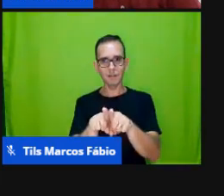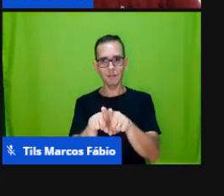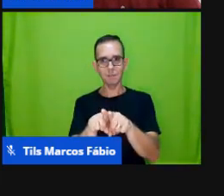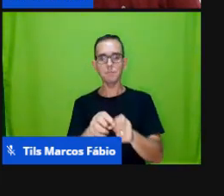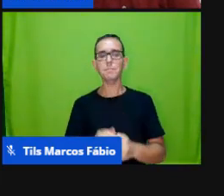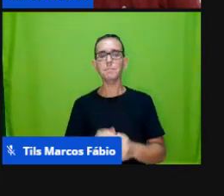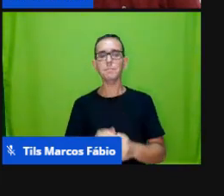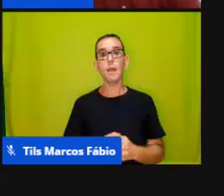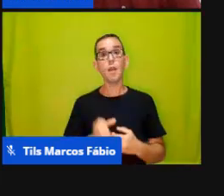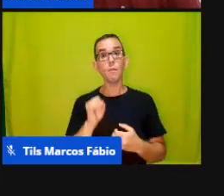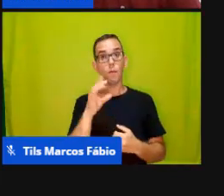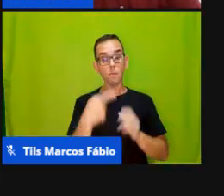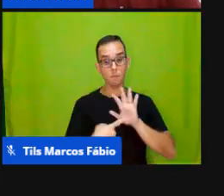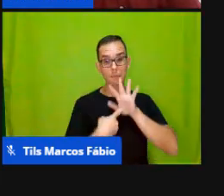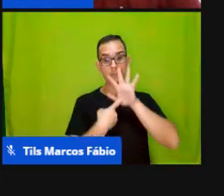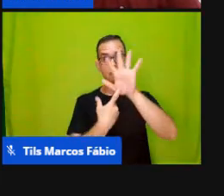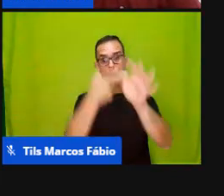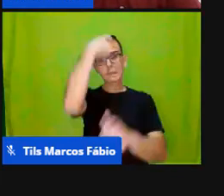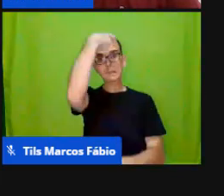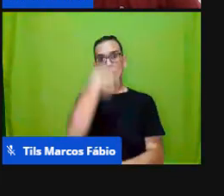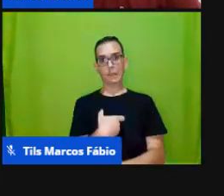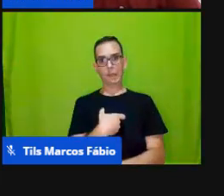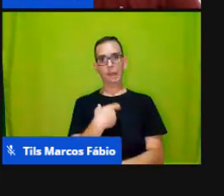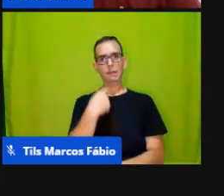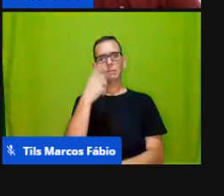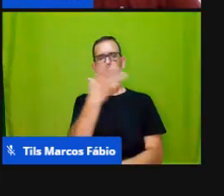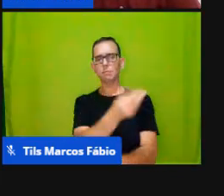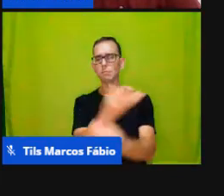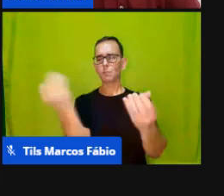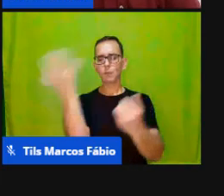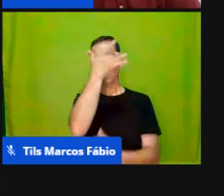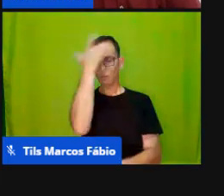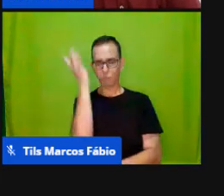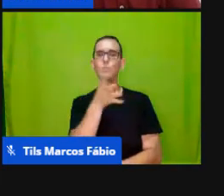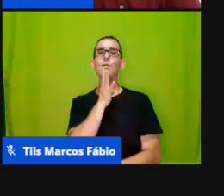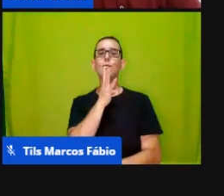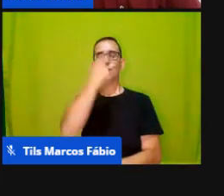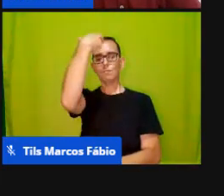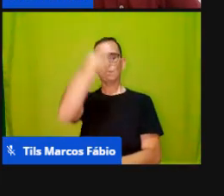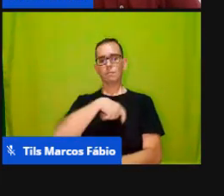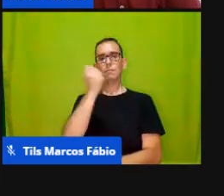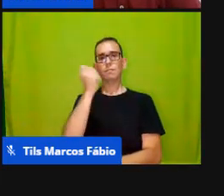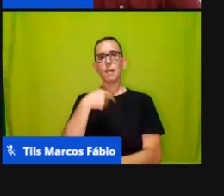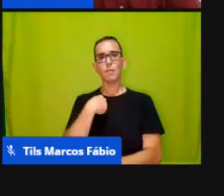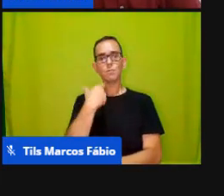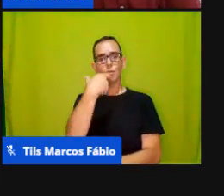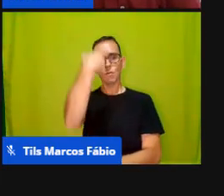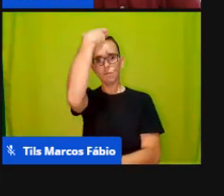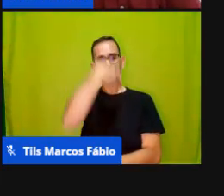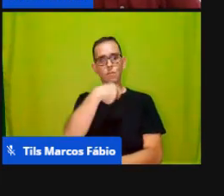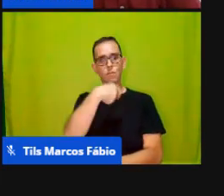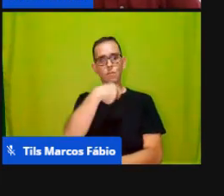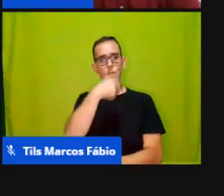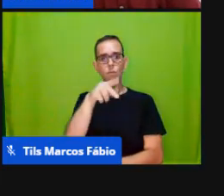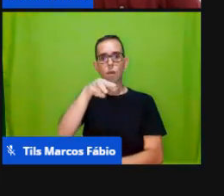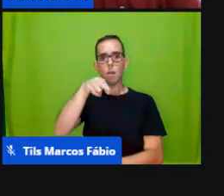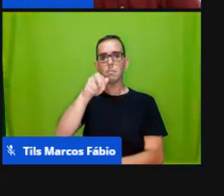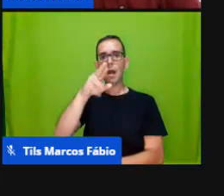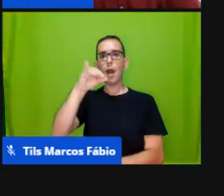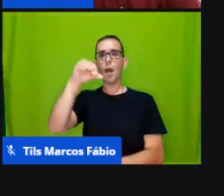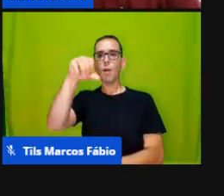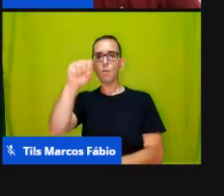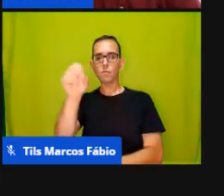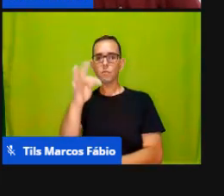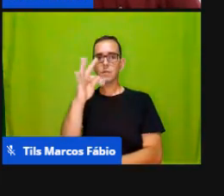Vou me apresentar para aqueles que não me conhecem, muitos já da educação física conhecem, né? Eu sou o Marco Tavares, sou professor de